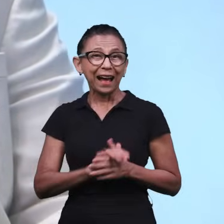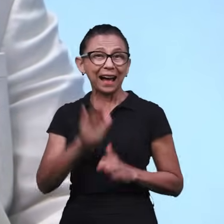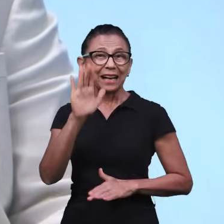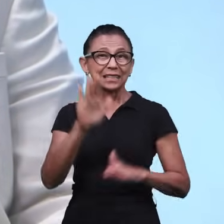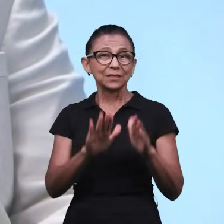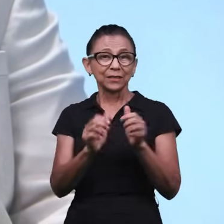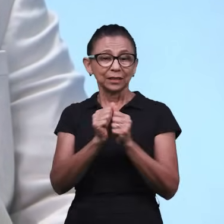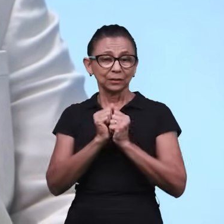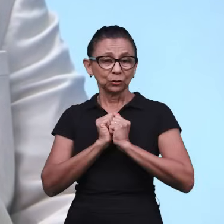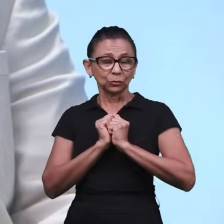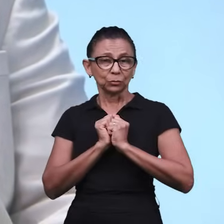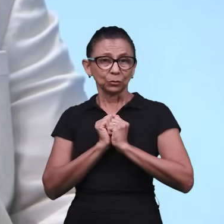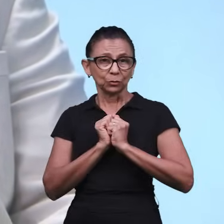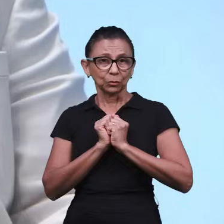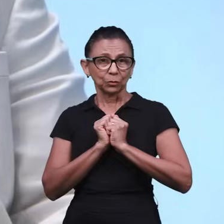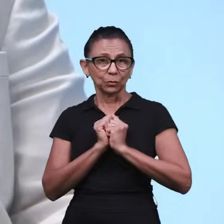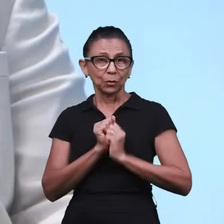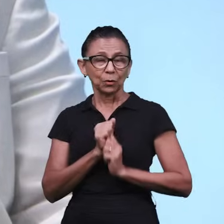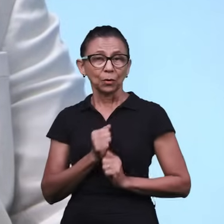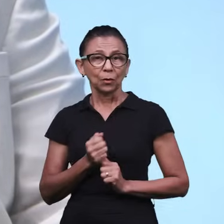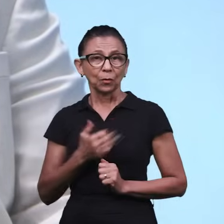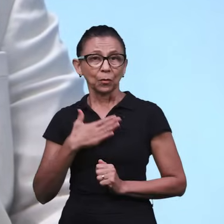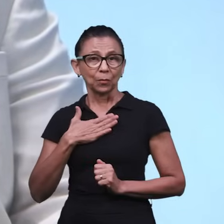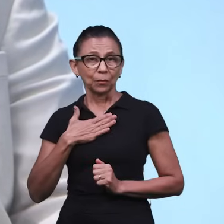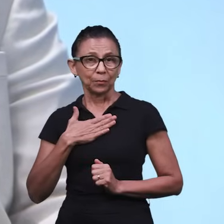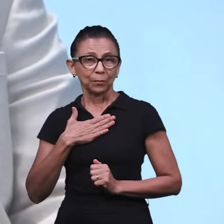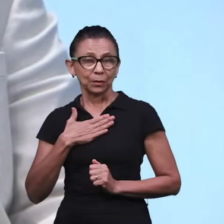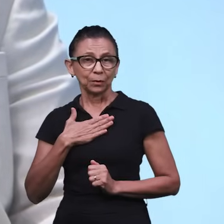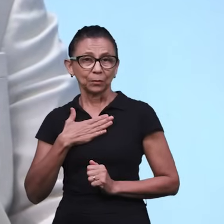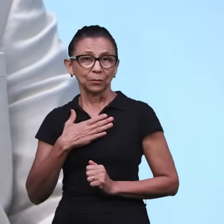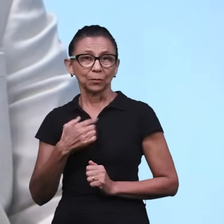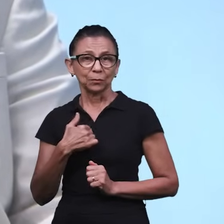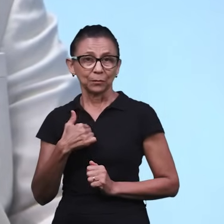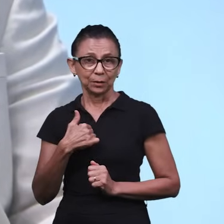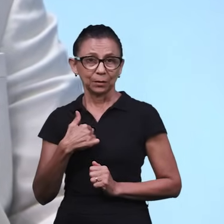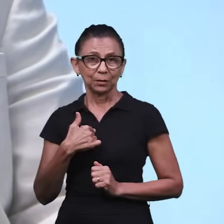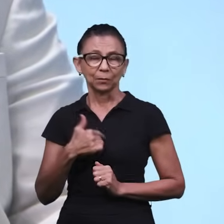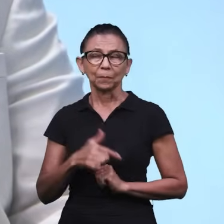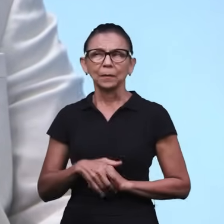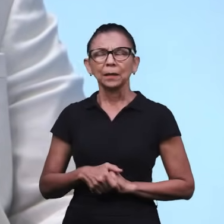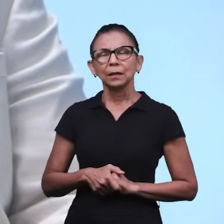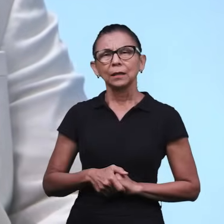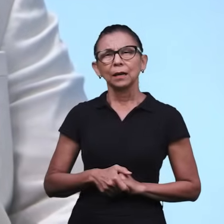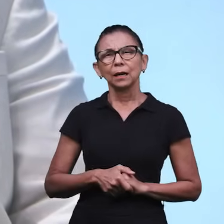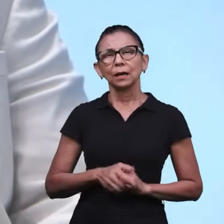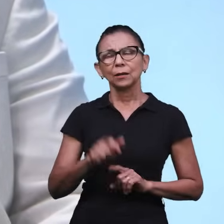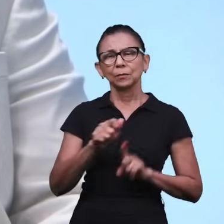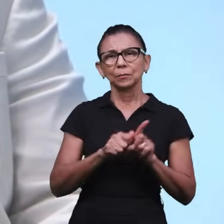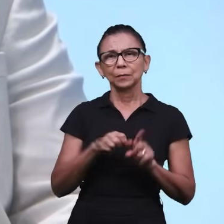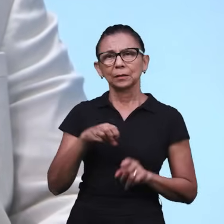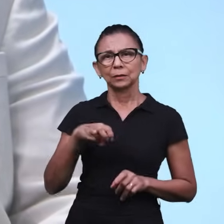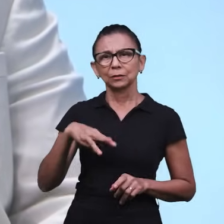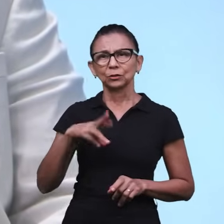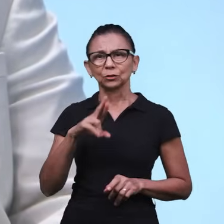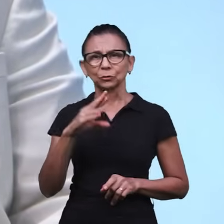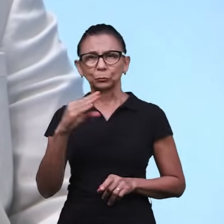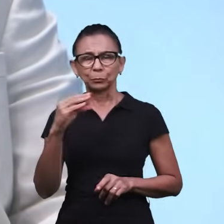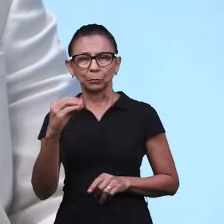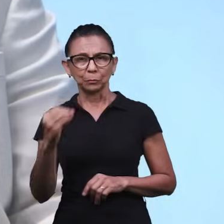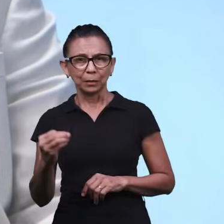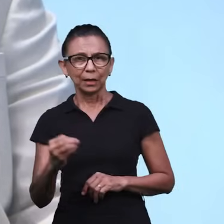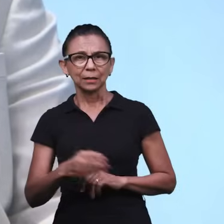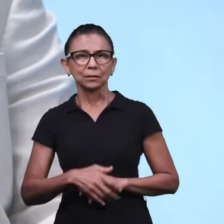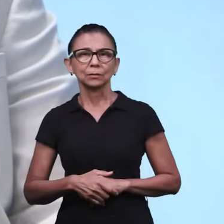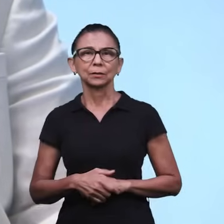comigo. Aí, quando foi o seminário de crianças intermediárias e adolescentes em março, era o aniversário dele, ele ia